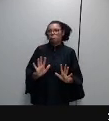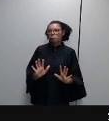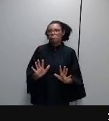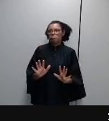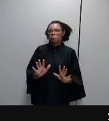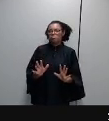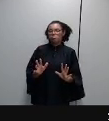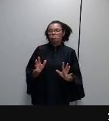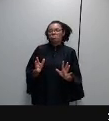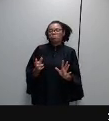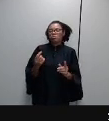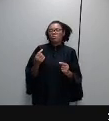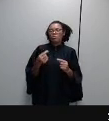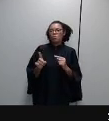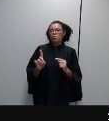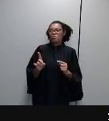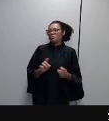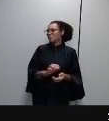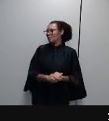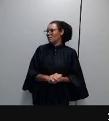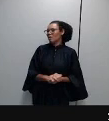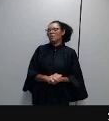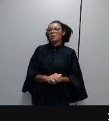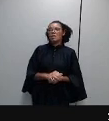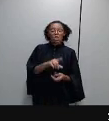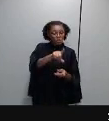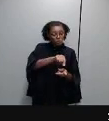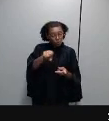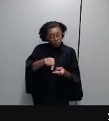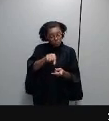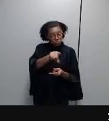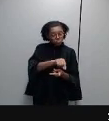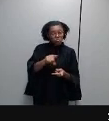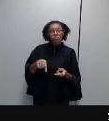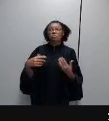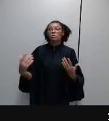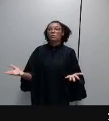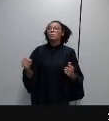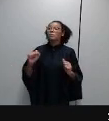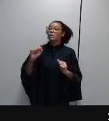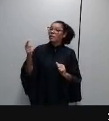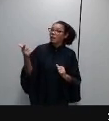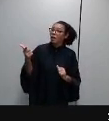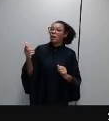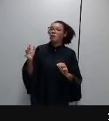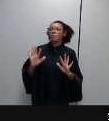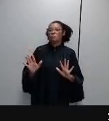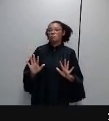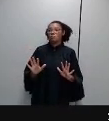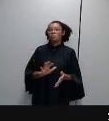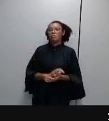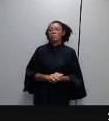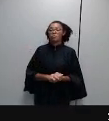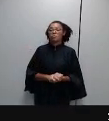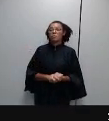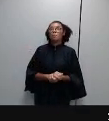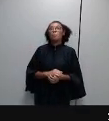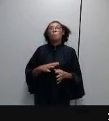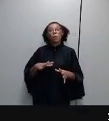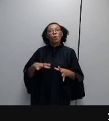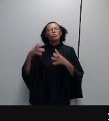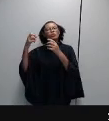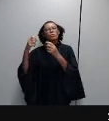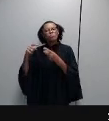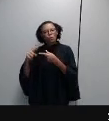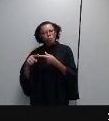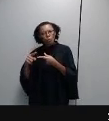não pode ela pode escolher um dos dois agora é claro que tanto num como noutro pode ter incidentes ele pode pro Pois é poção E